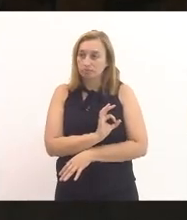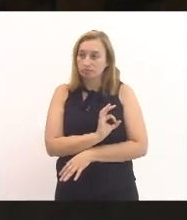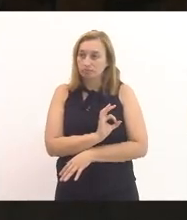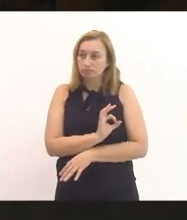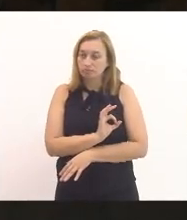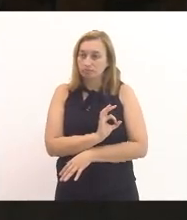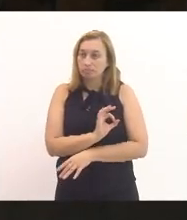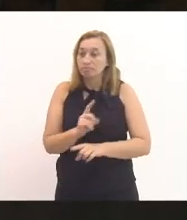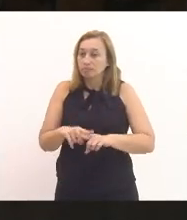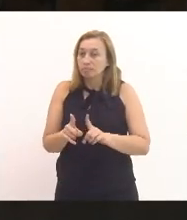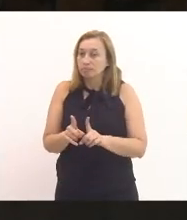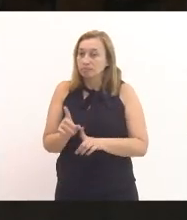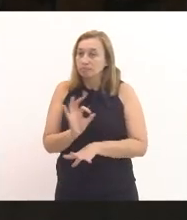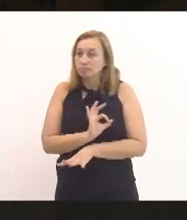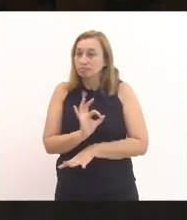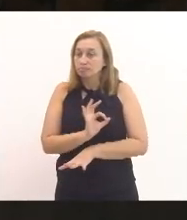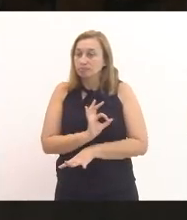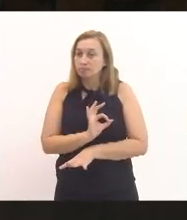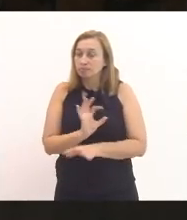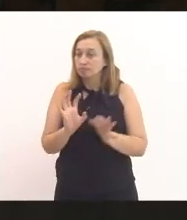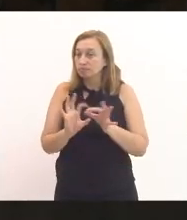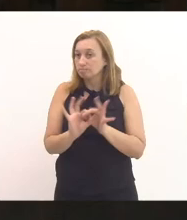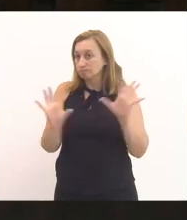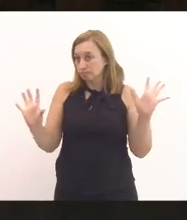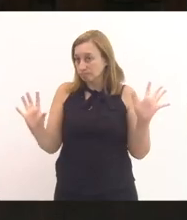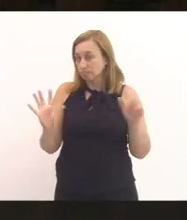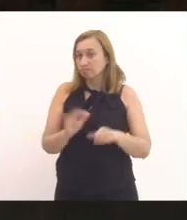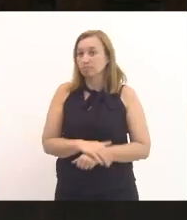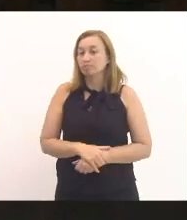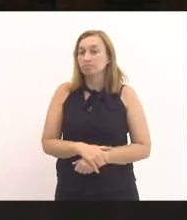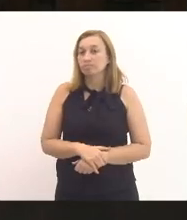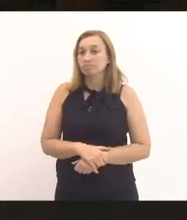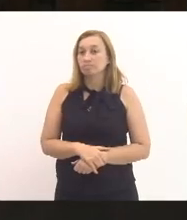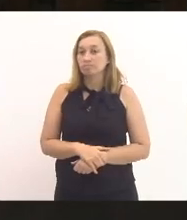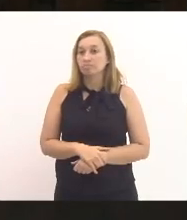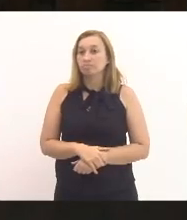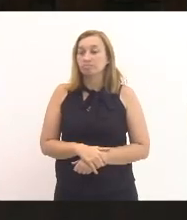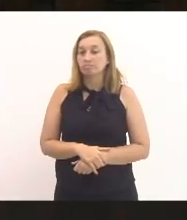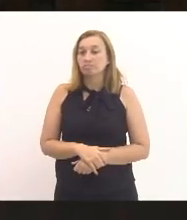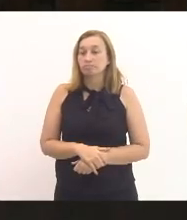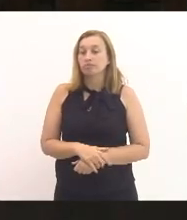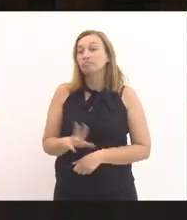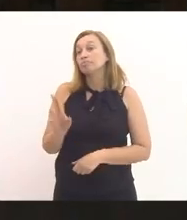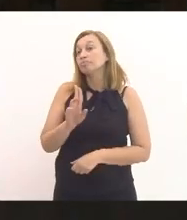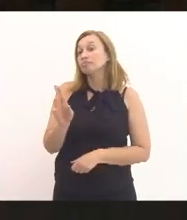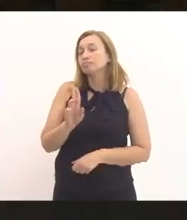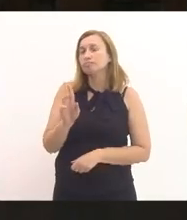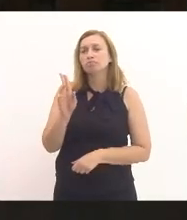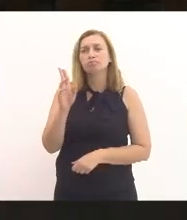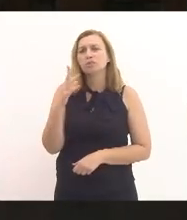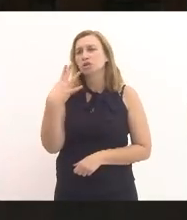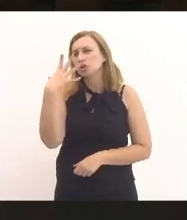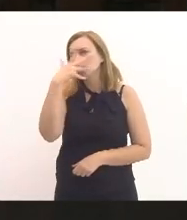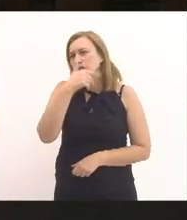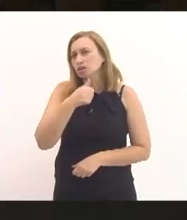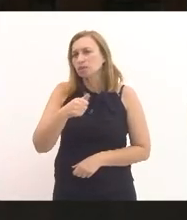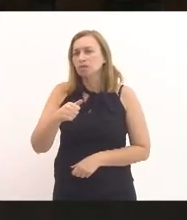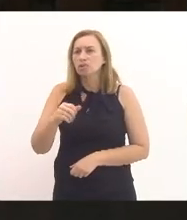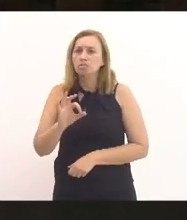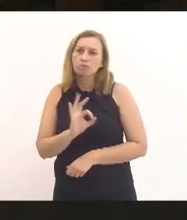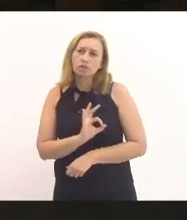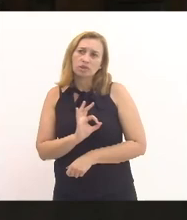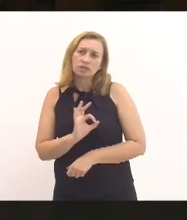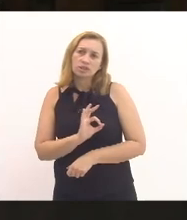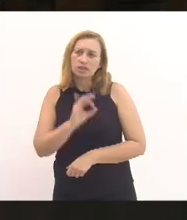é mas que seja uma polícia burocratizada e eles dão o nome muito bonitinho policial